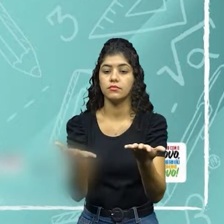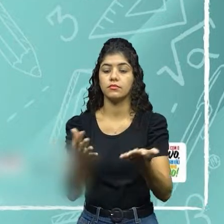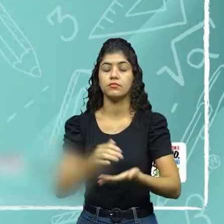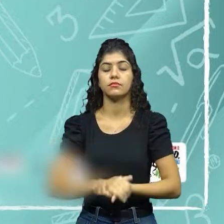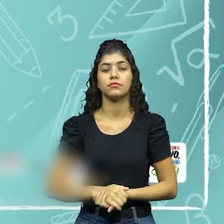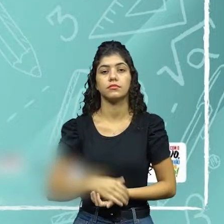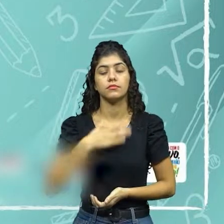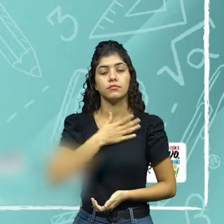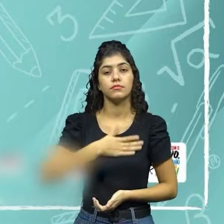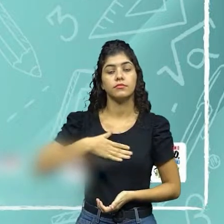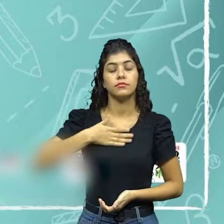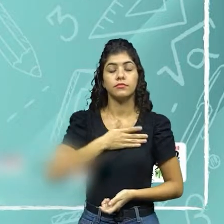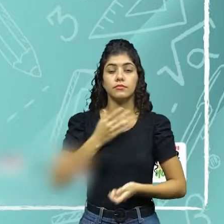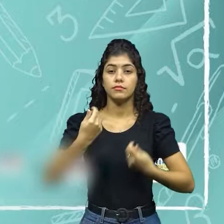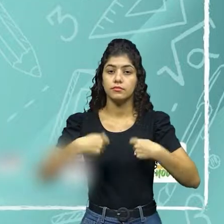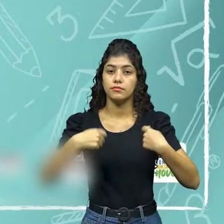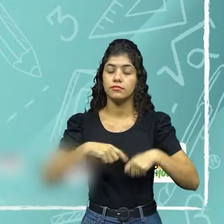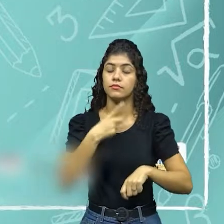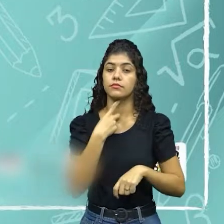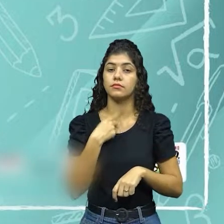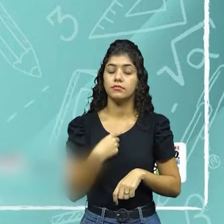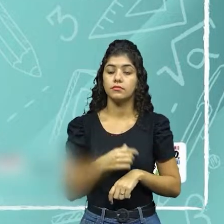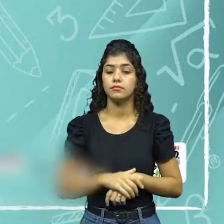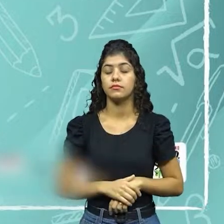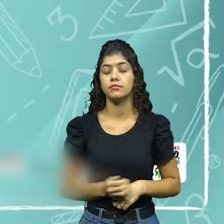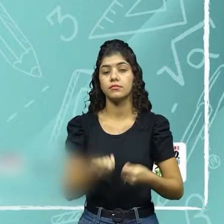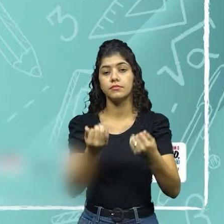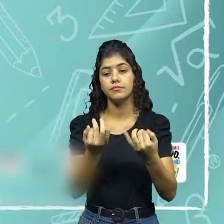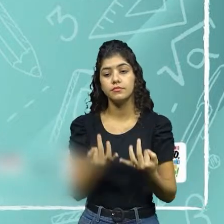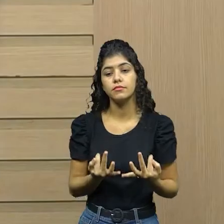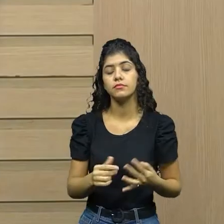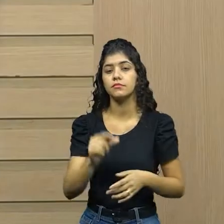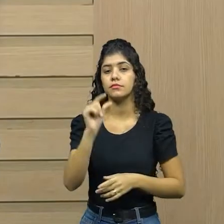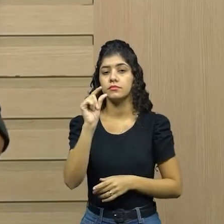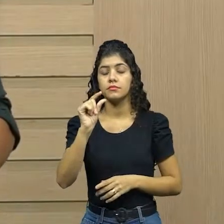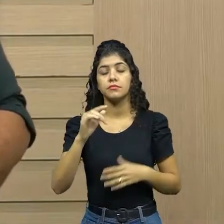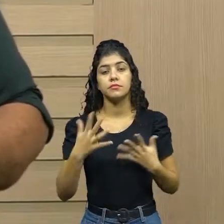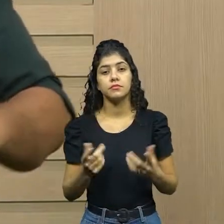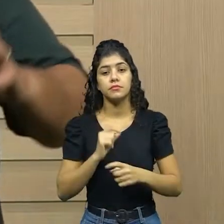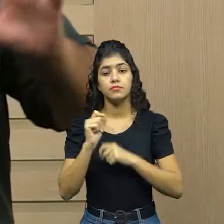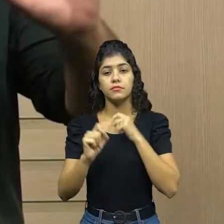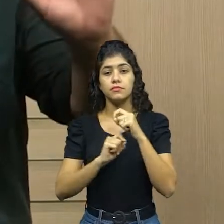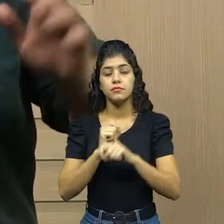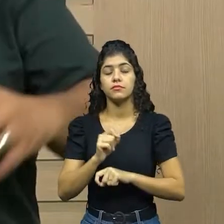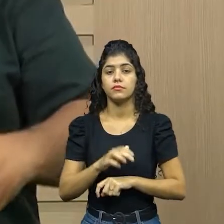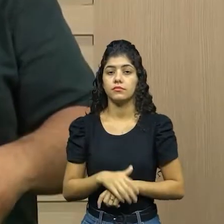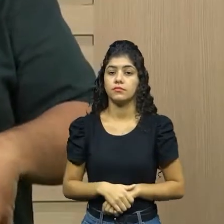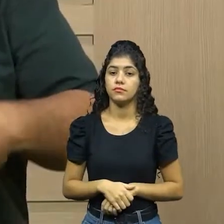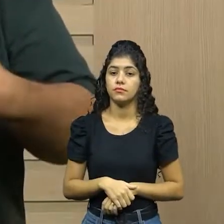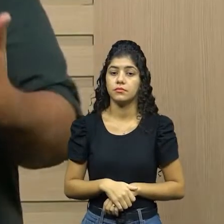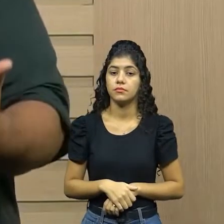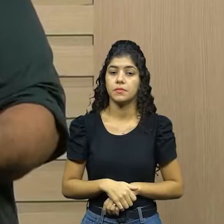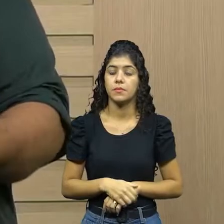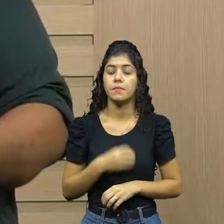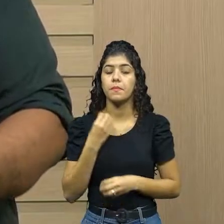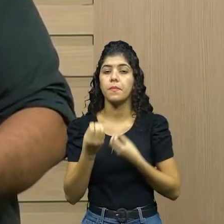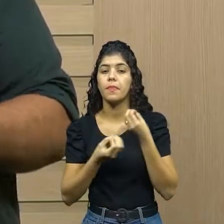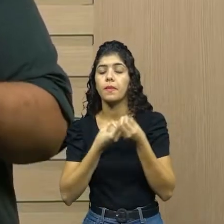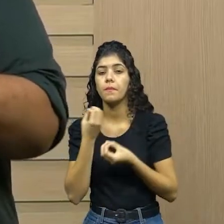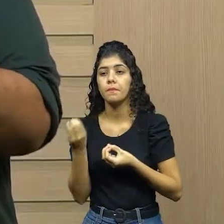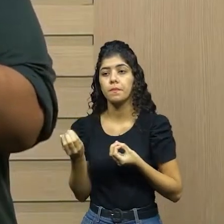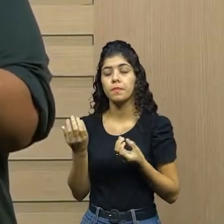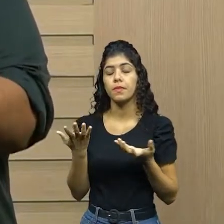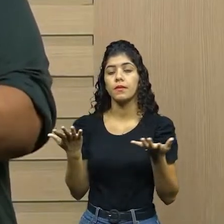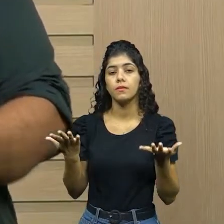para satisfazer a necessidade ou desejo. É como nós falamos um pouquinho. Então, além de eu entender isso, agora eu vou ofertar. Como é que eu